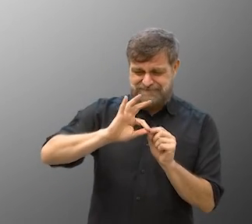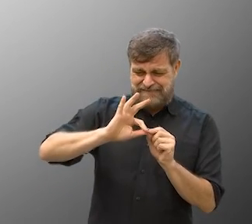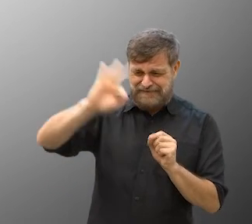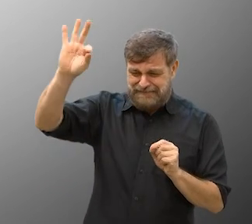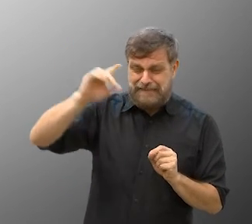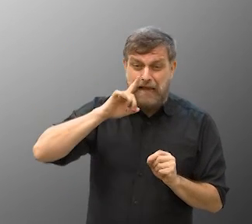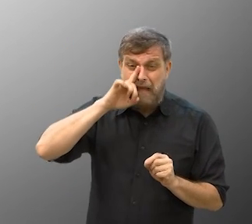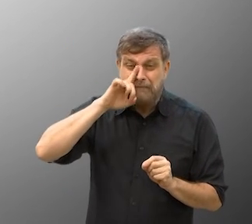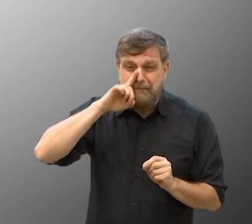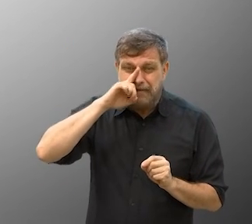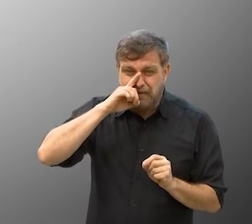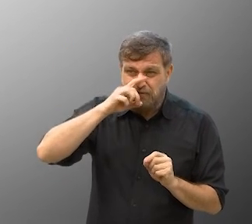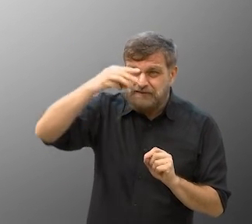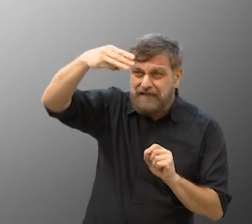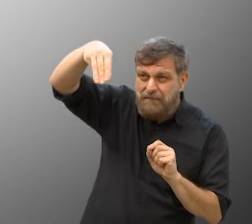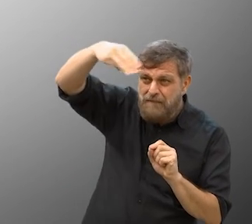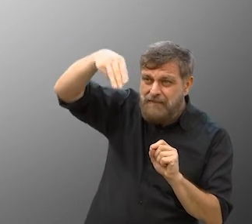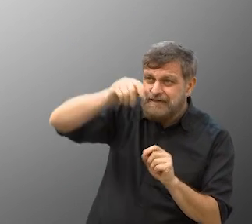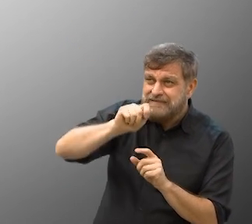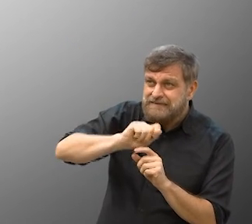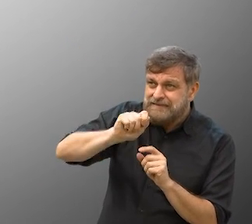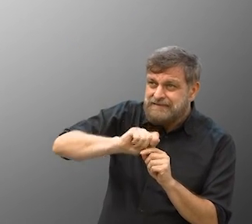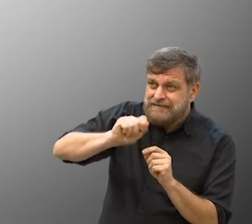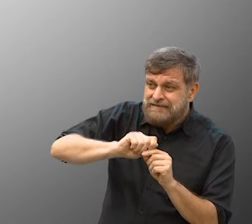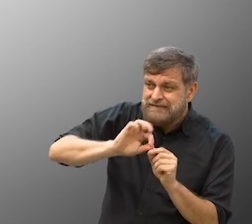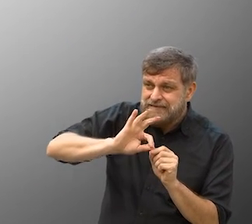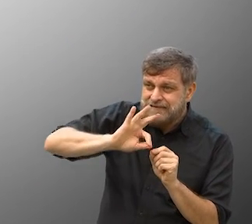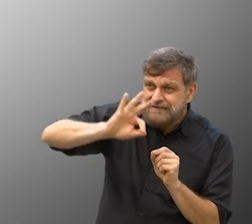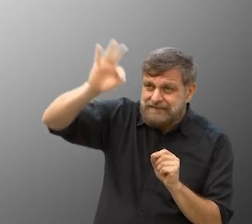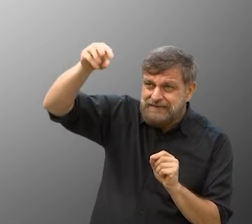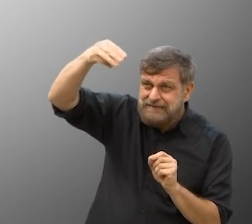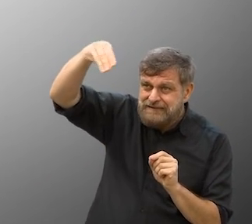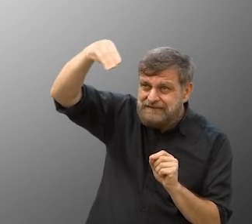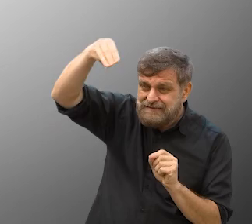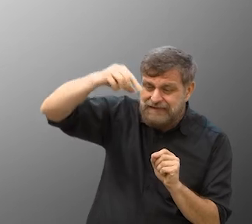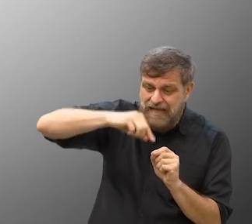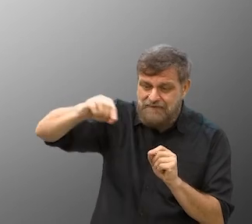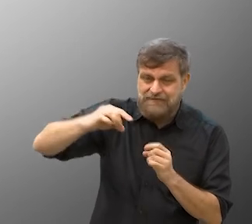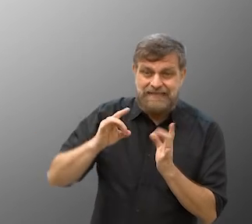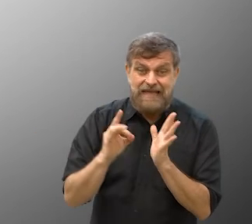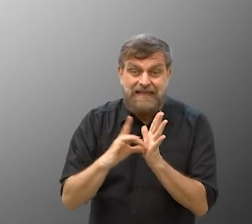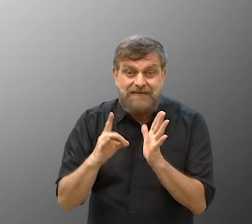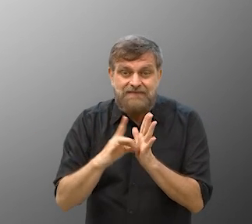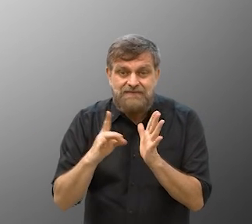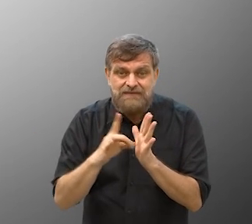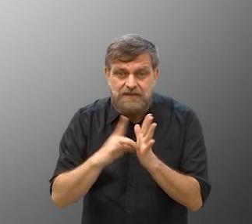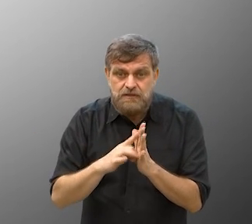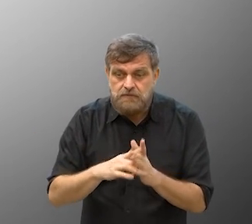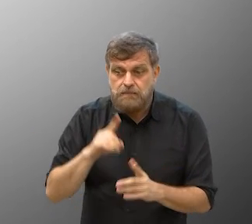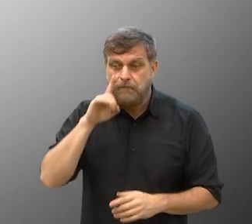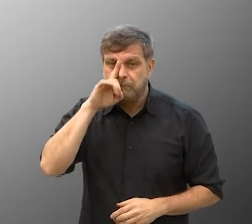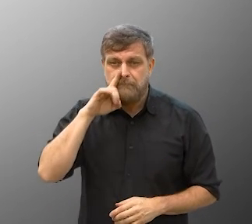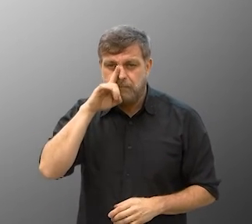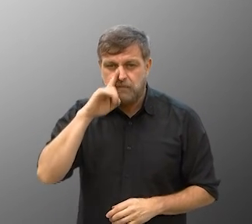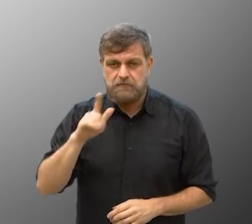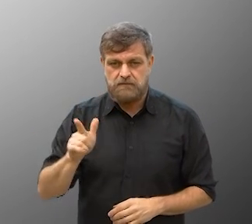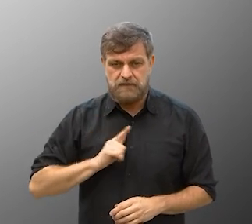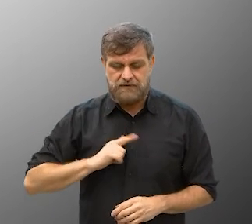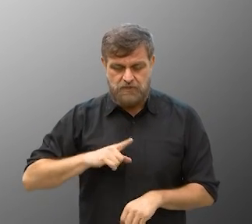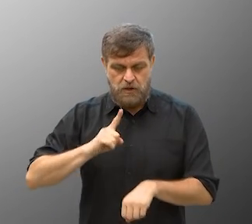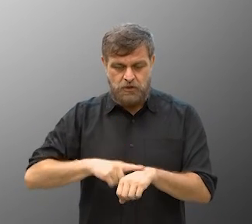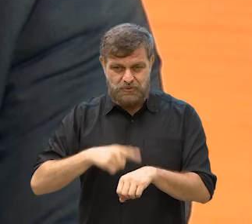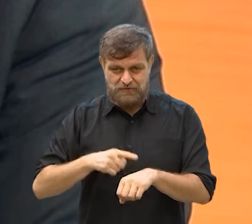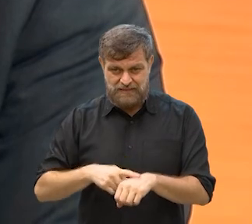Foi desta forma. Eu recebi algumas reclamações por conta do período de férias